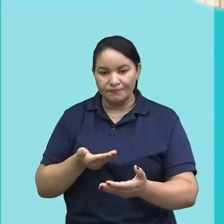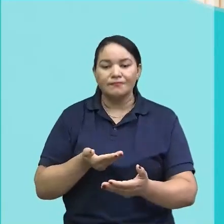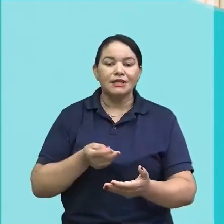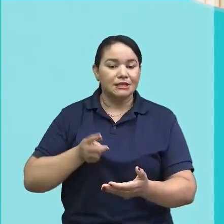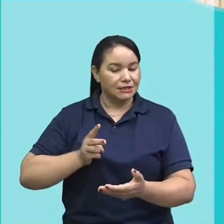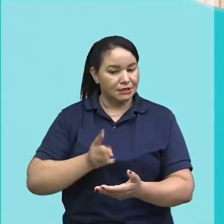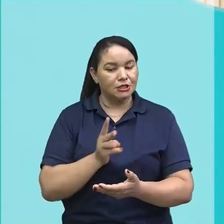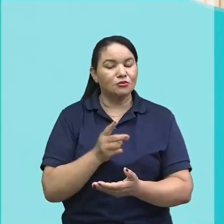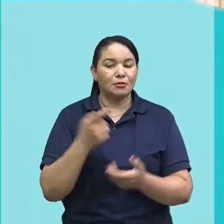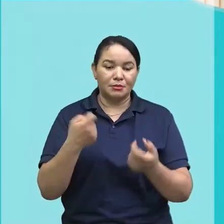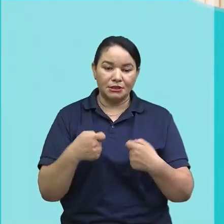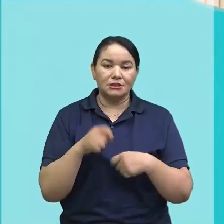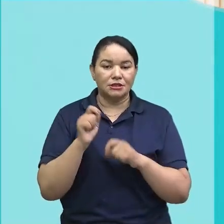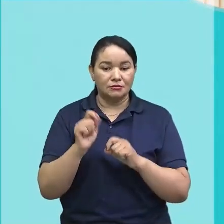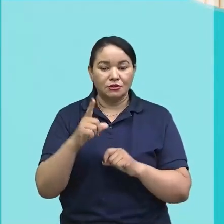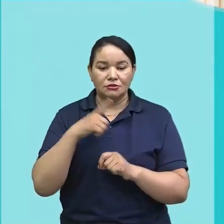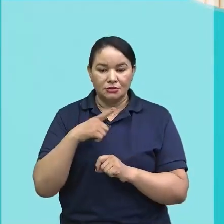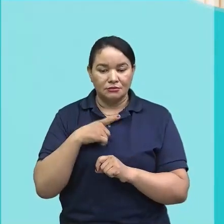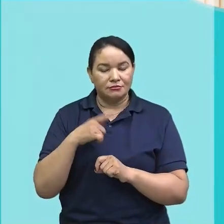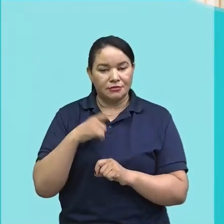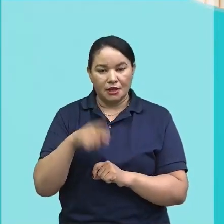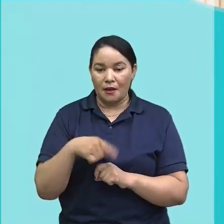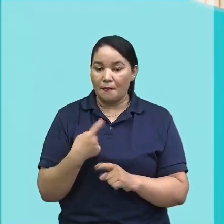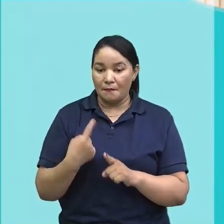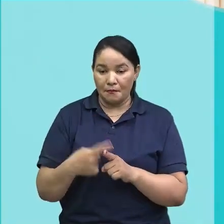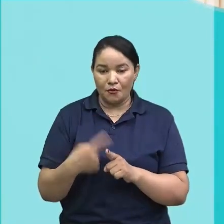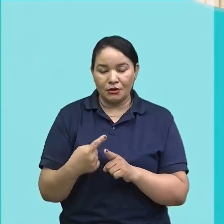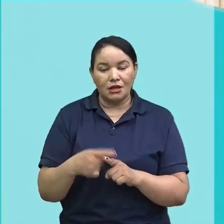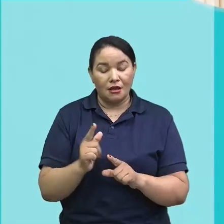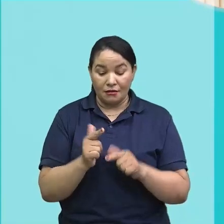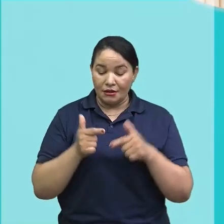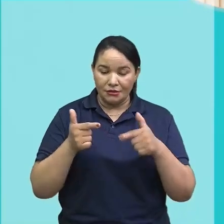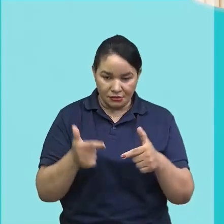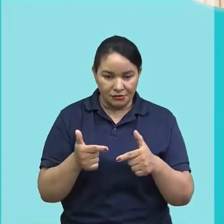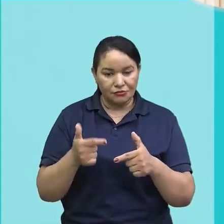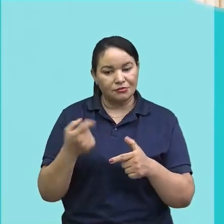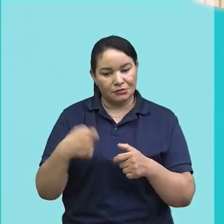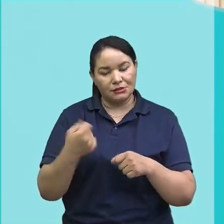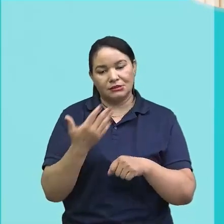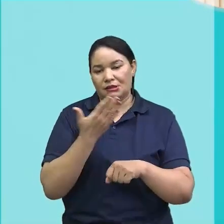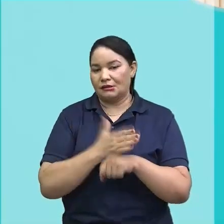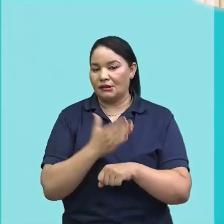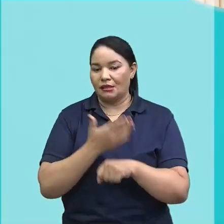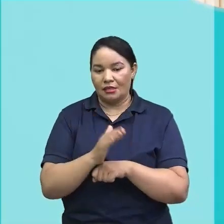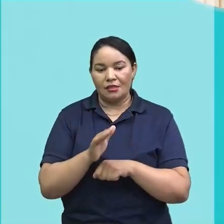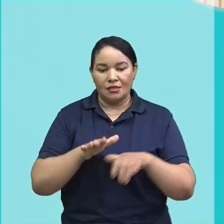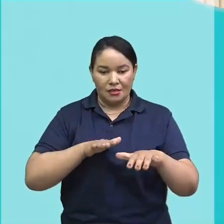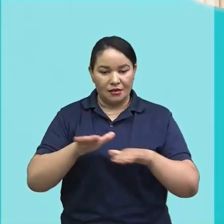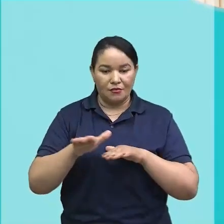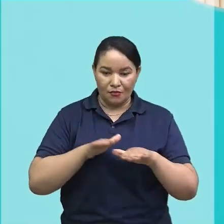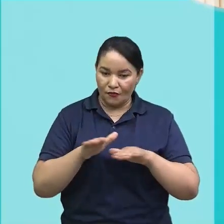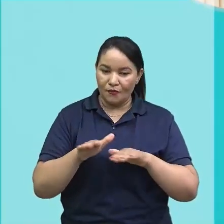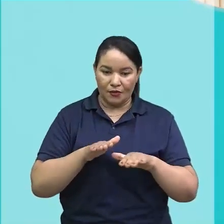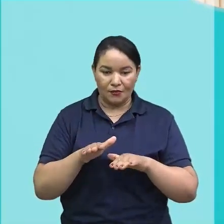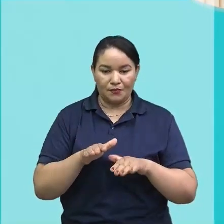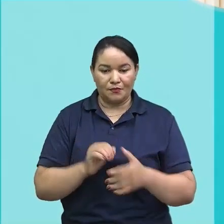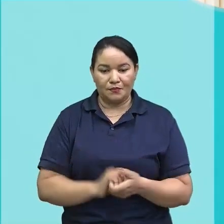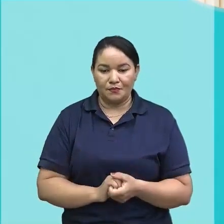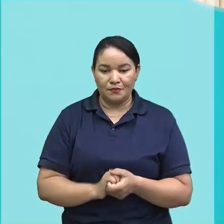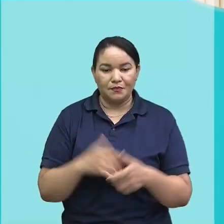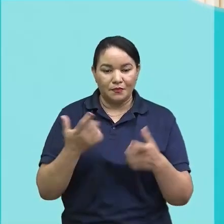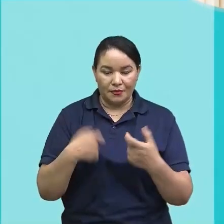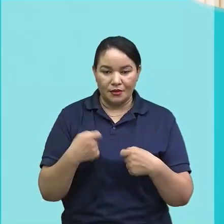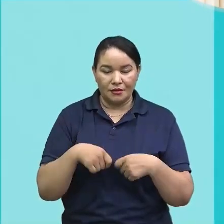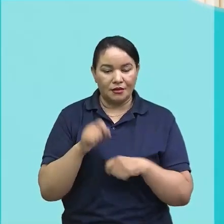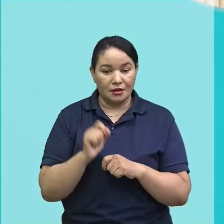estar nessa via de mão dupla, fazendo acontecer uma movimentação. Eu preciso